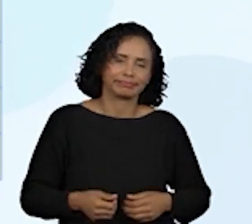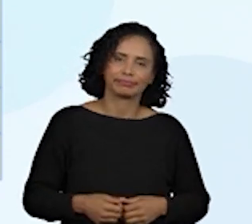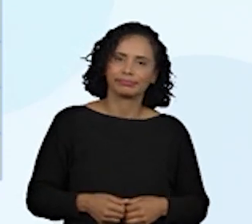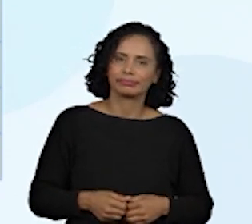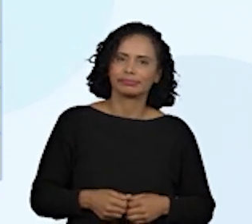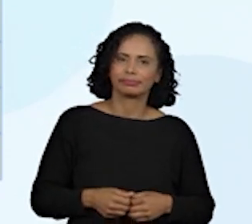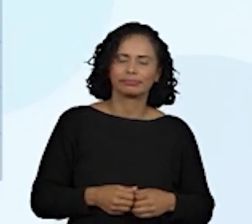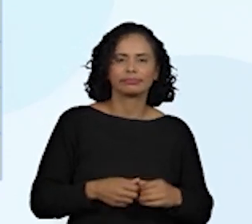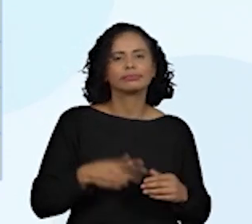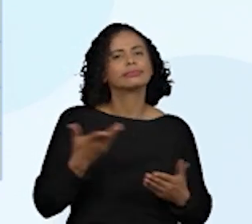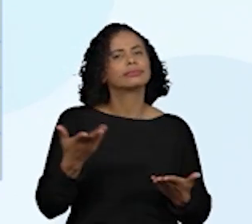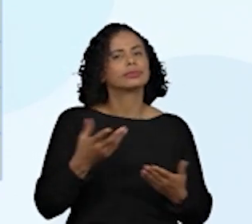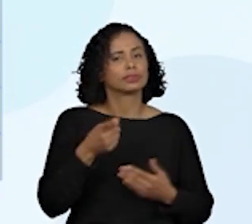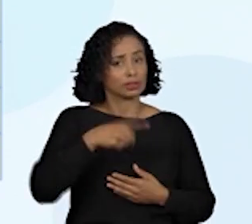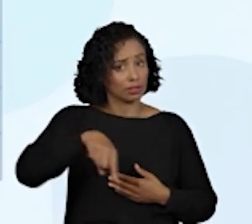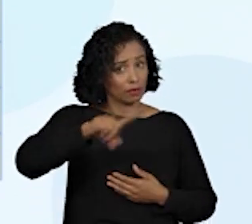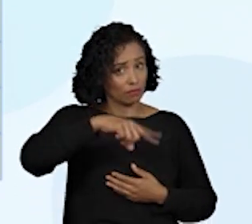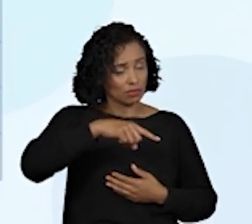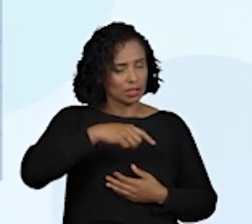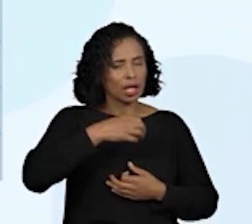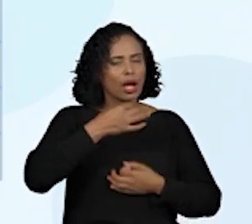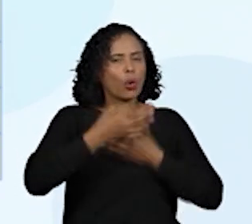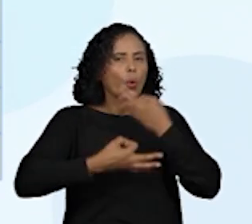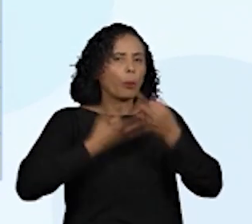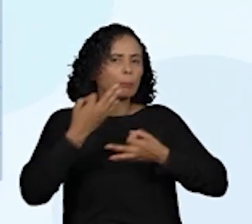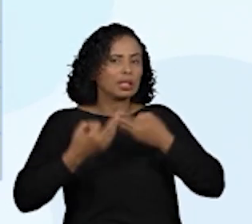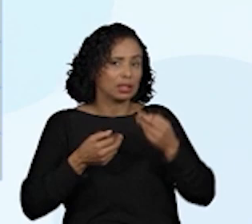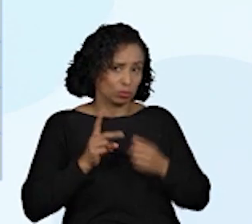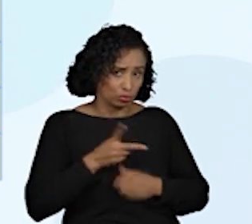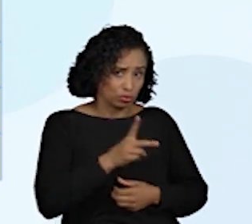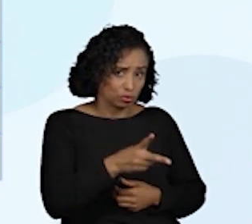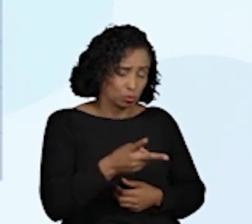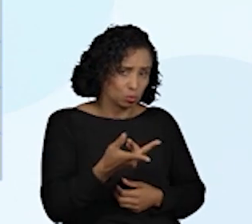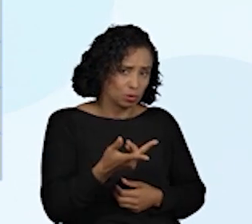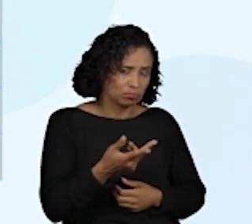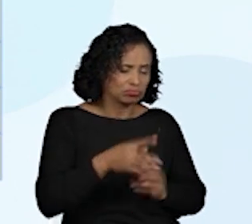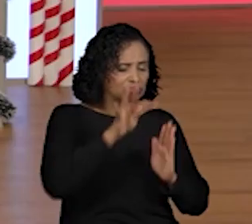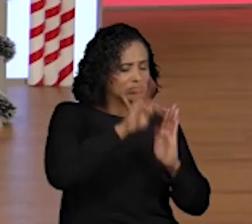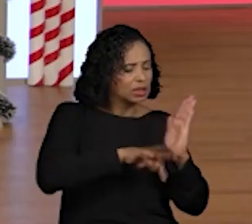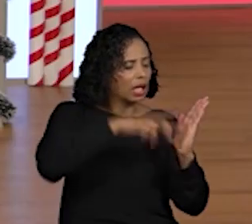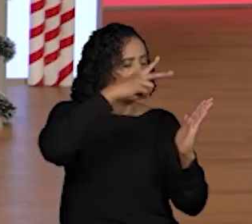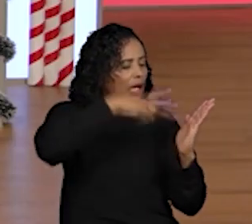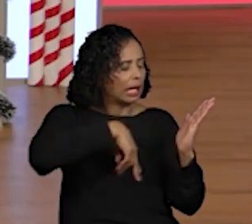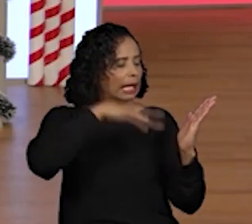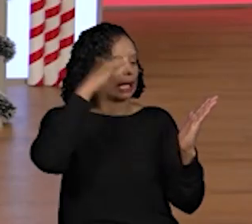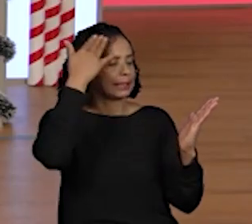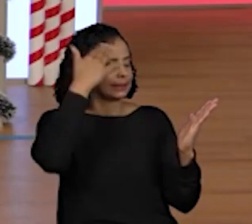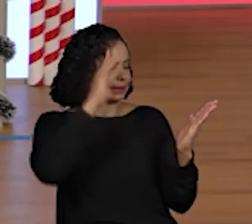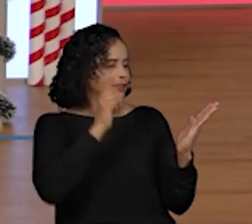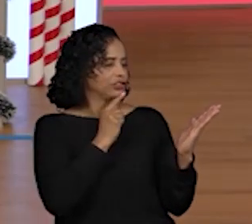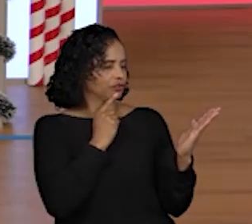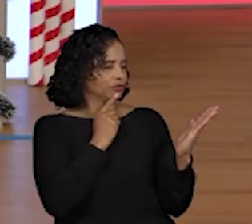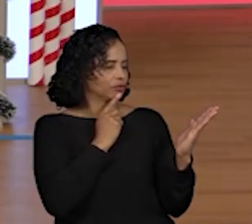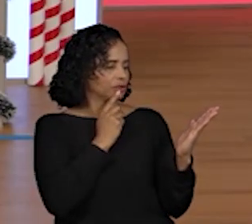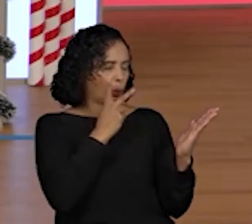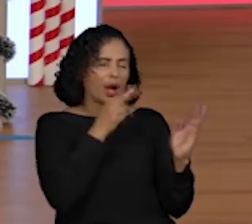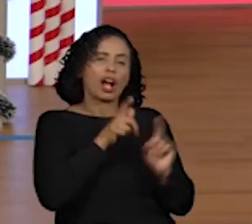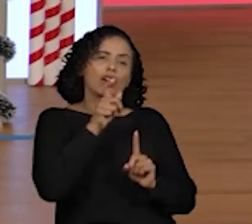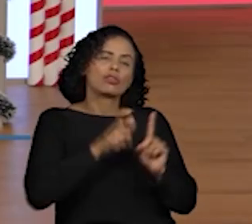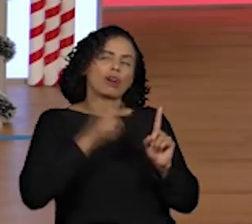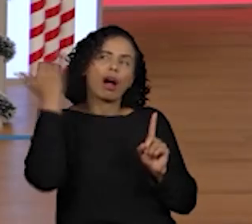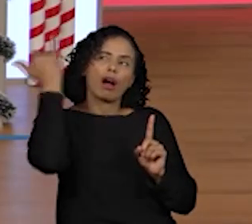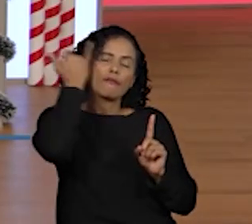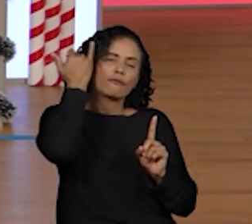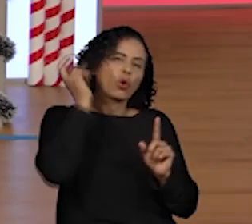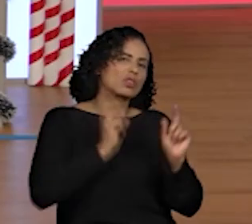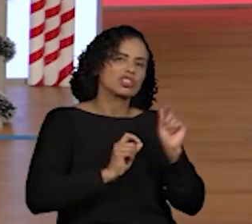Veja, você tem a mesma opinião porque inicialmente nós achamos que a voz era do fantasma, a voz era do